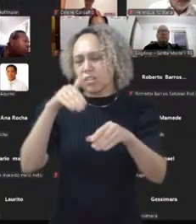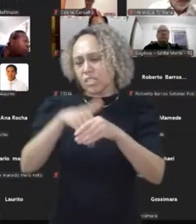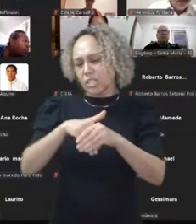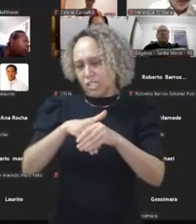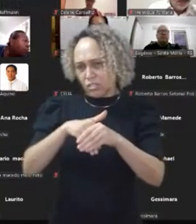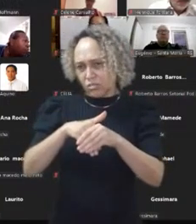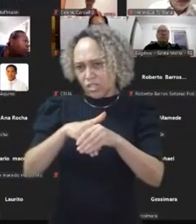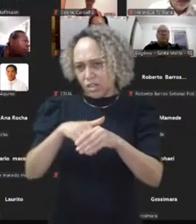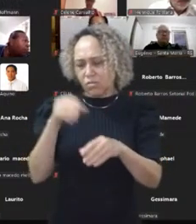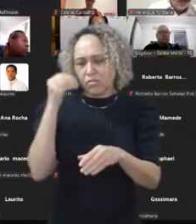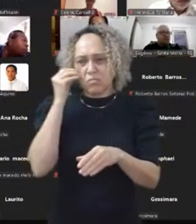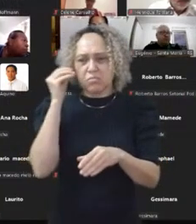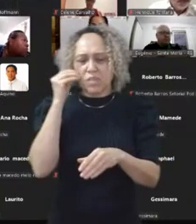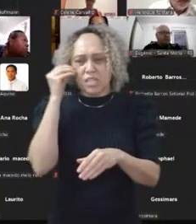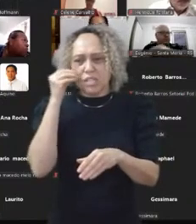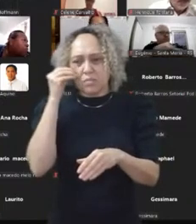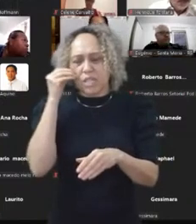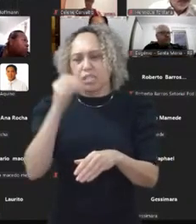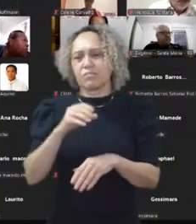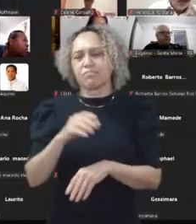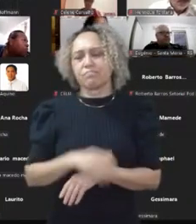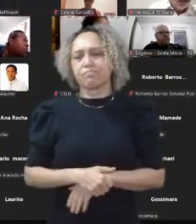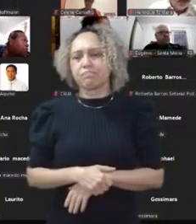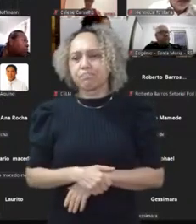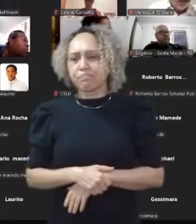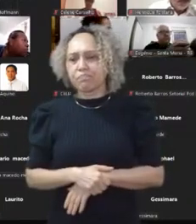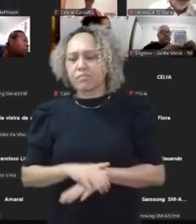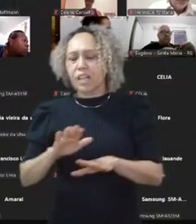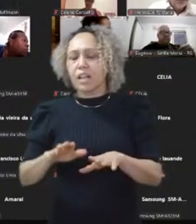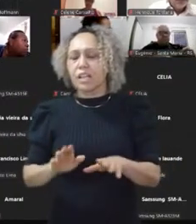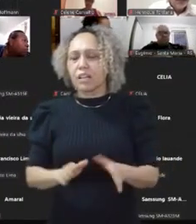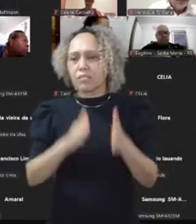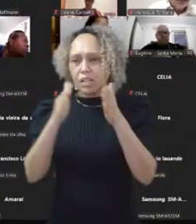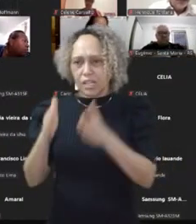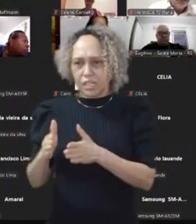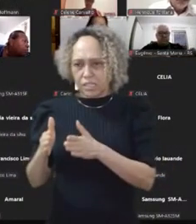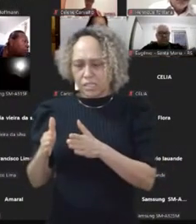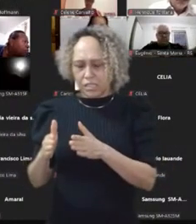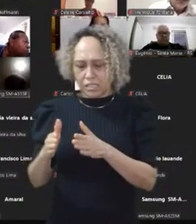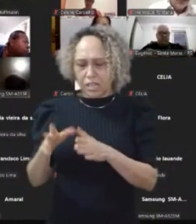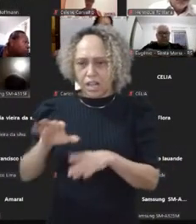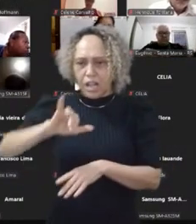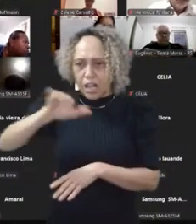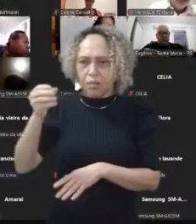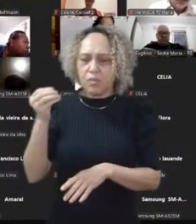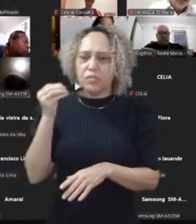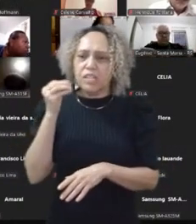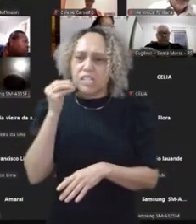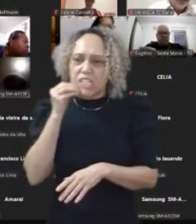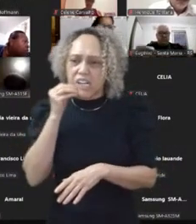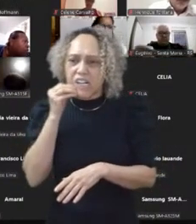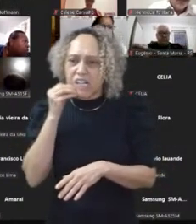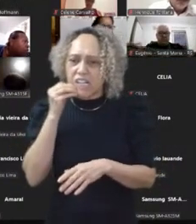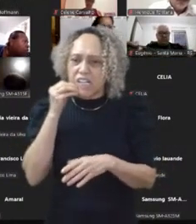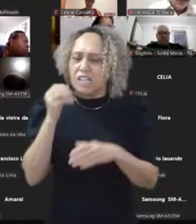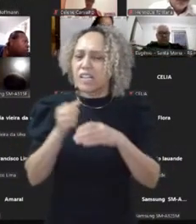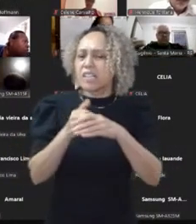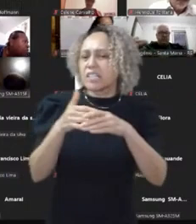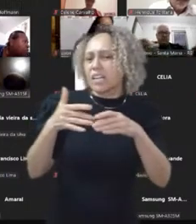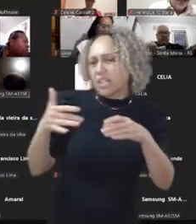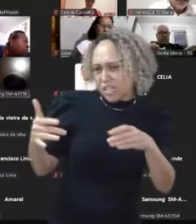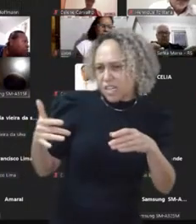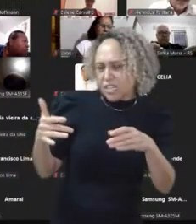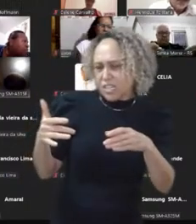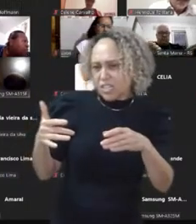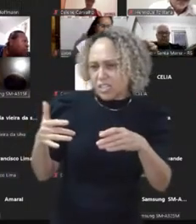quero trazer dessa segunda pista aproveitar esse caráter experimental Laboratorial das redes para testar